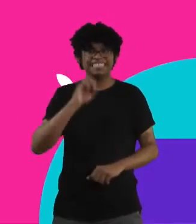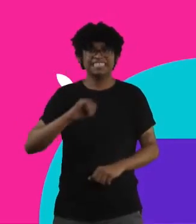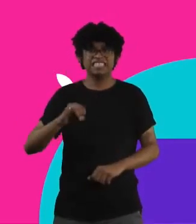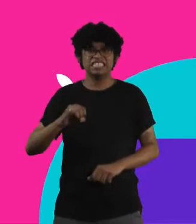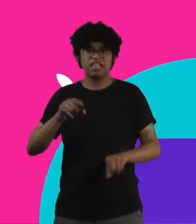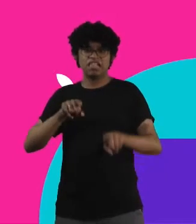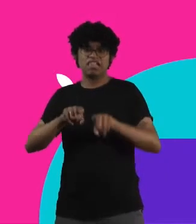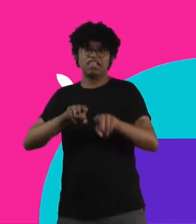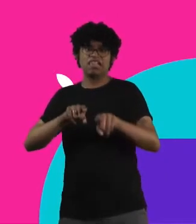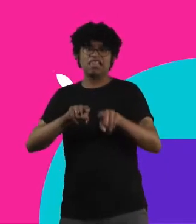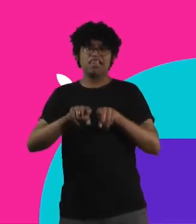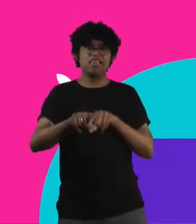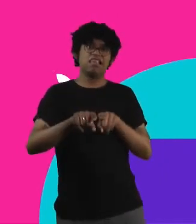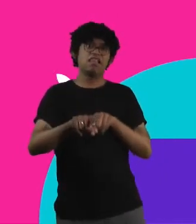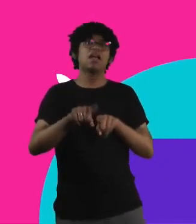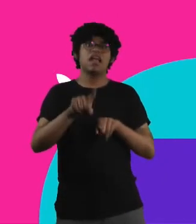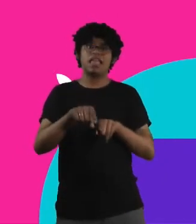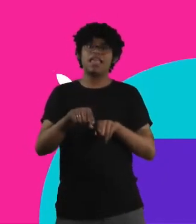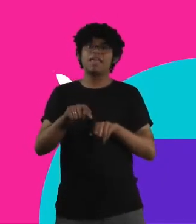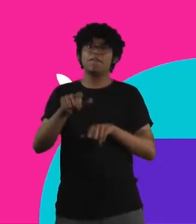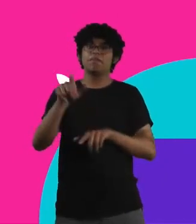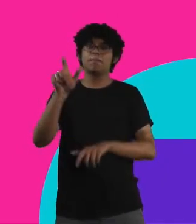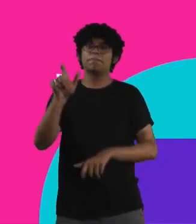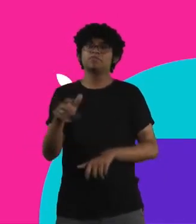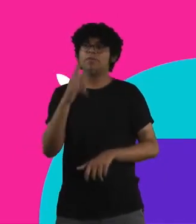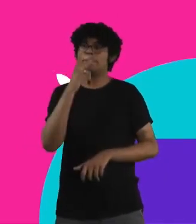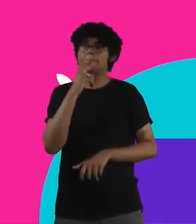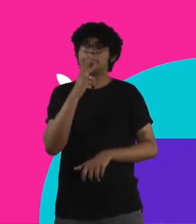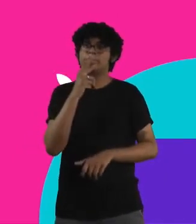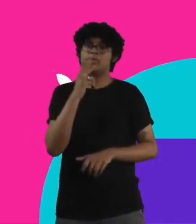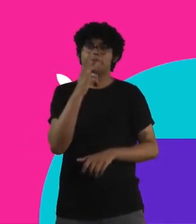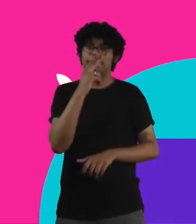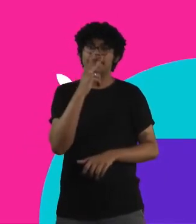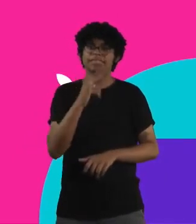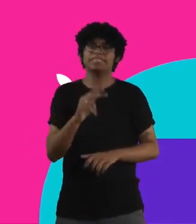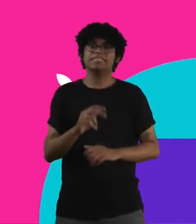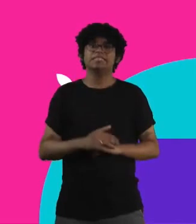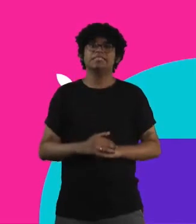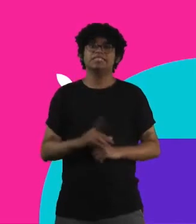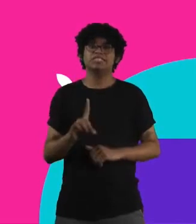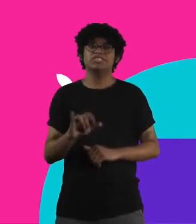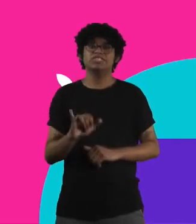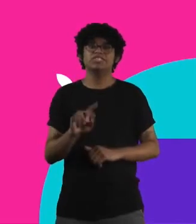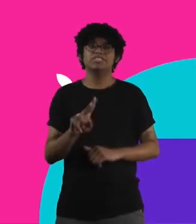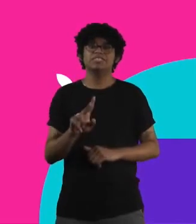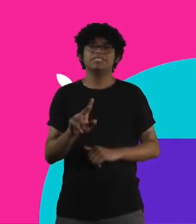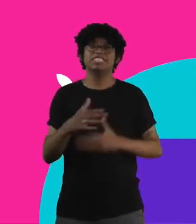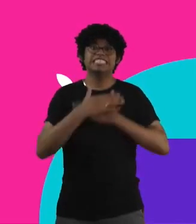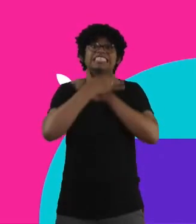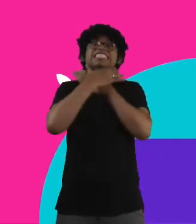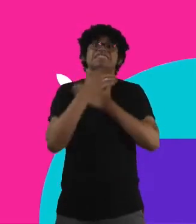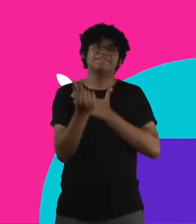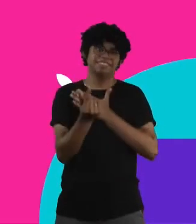separadas, elas levam o indivíduo para um processo de endividamento, né, que hoje é muito comum, quando